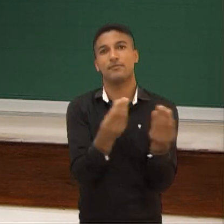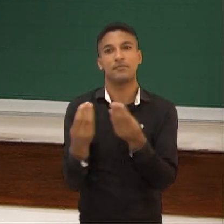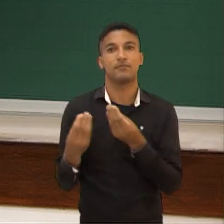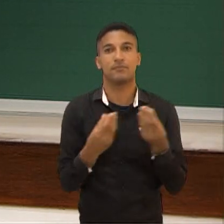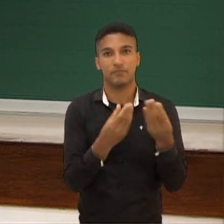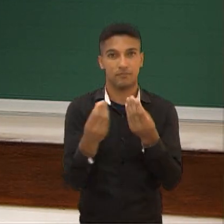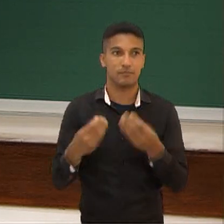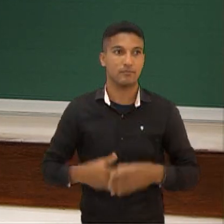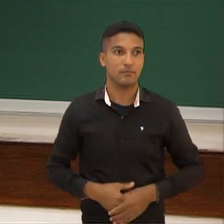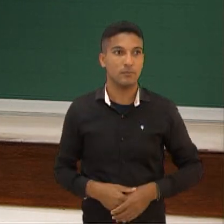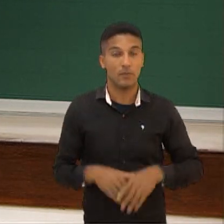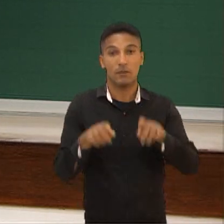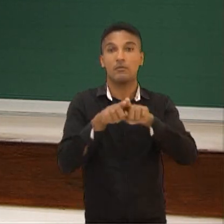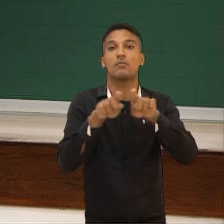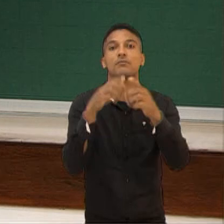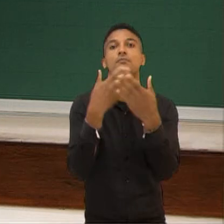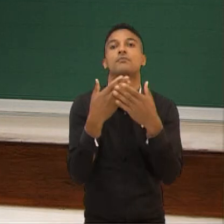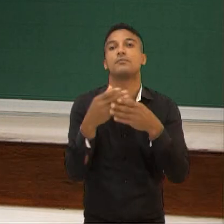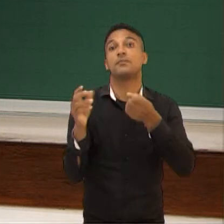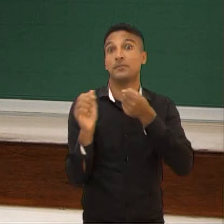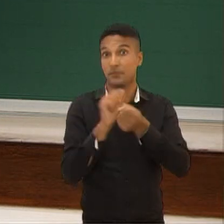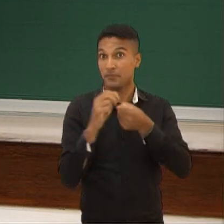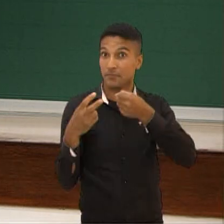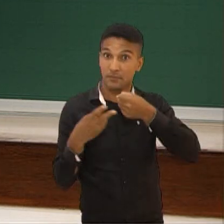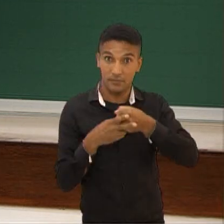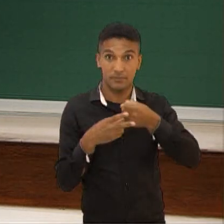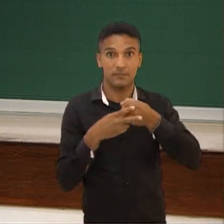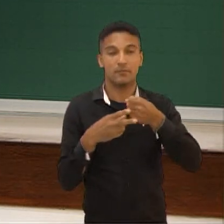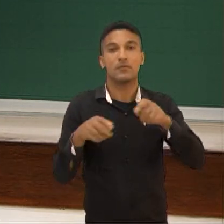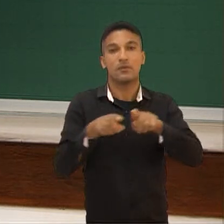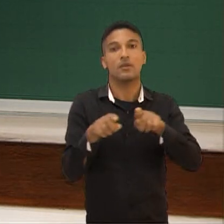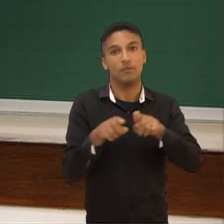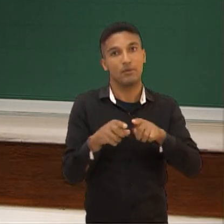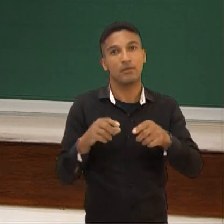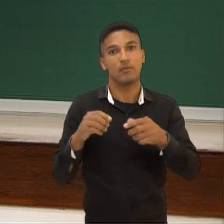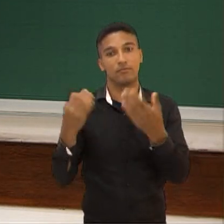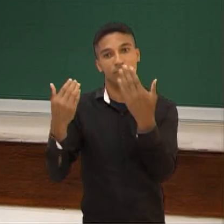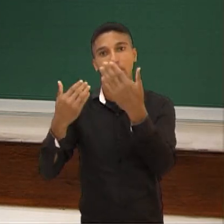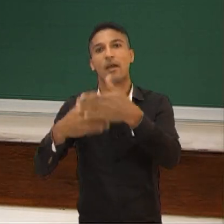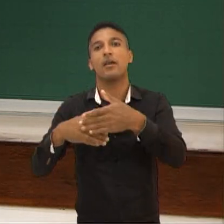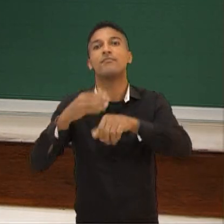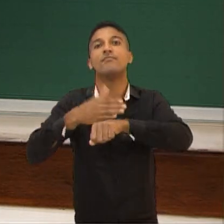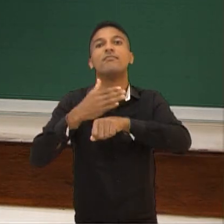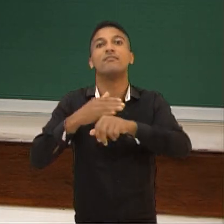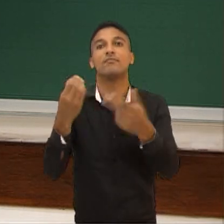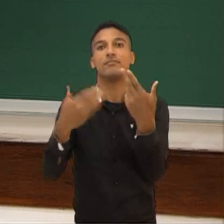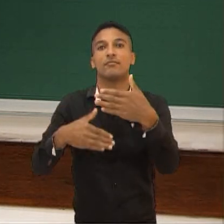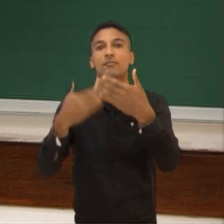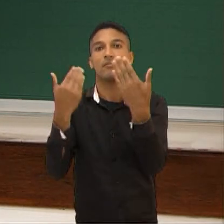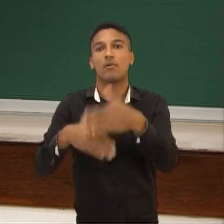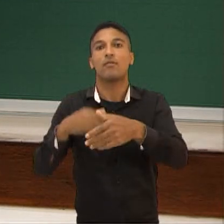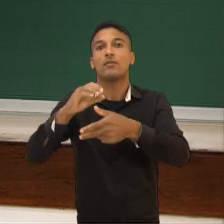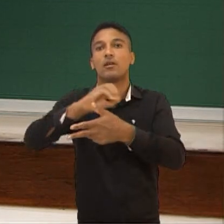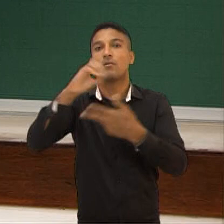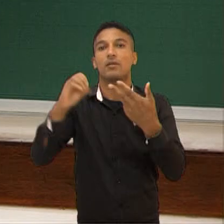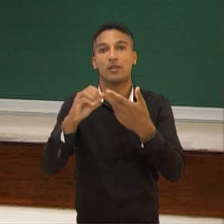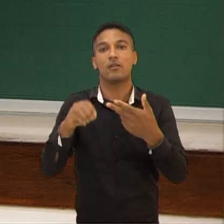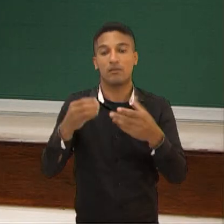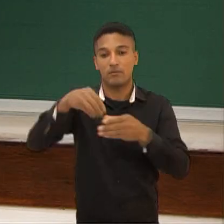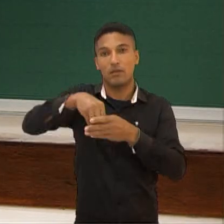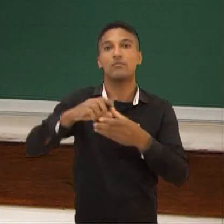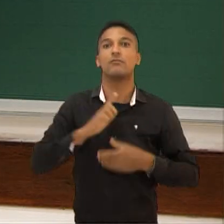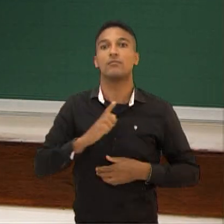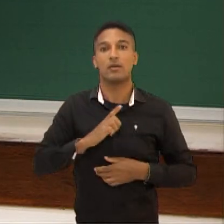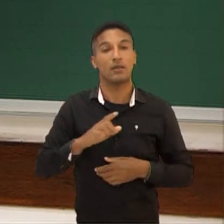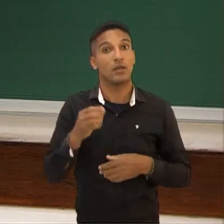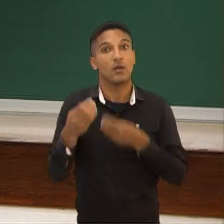vamos ver também um pouquinho sobre os advérbios, tá? E a questão de Enem vai trazer a questão das línguas que se falam